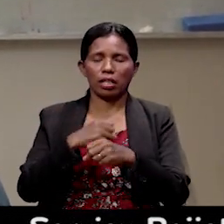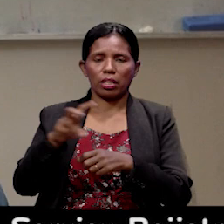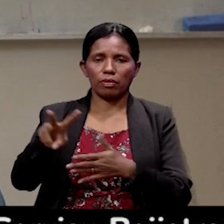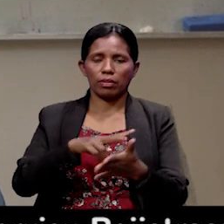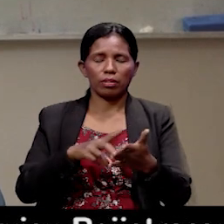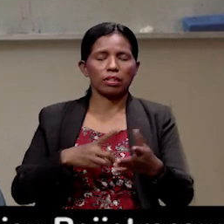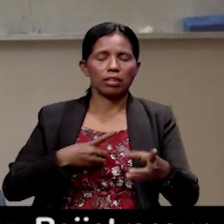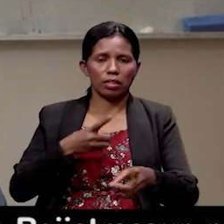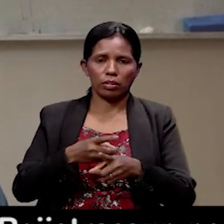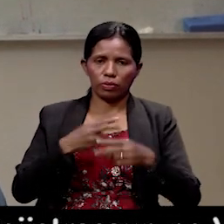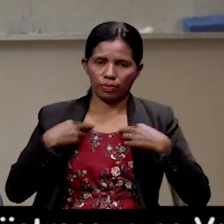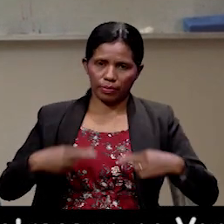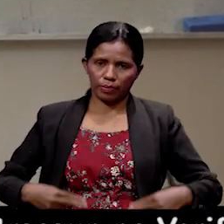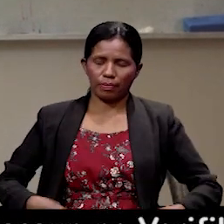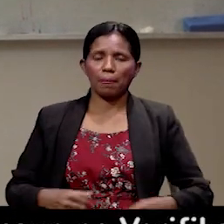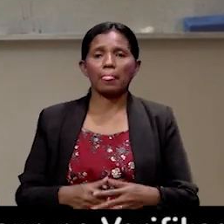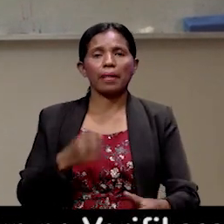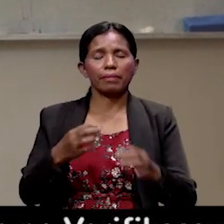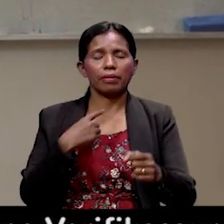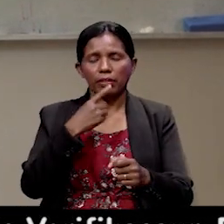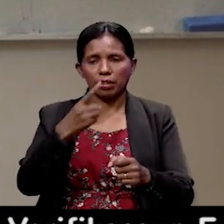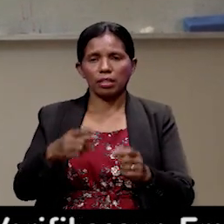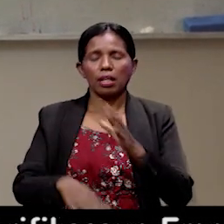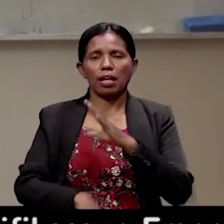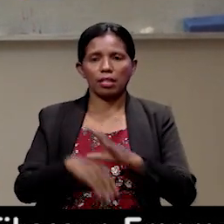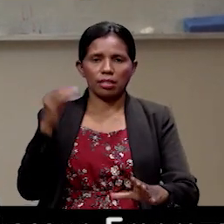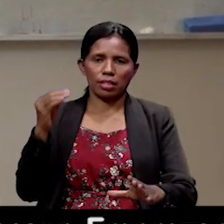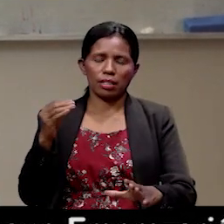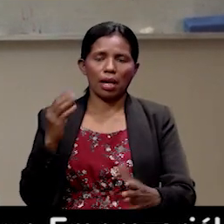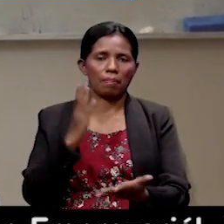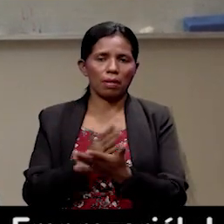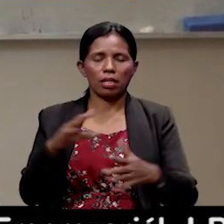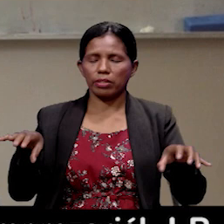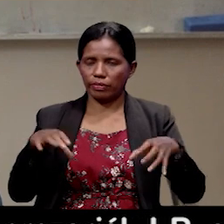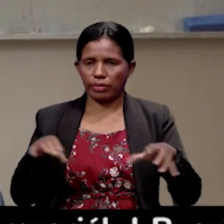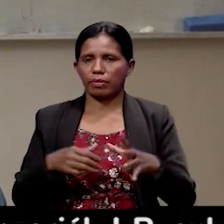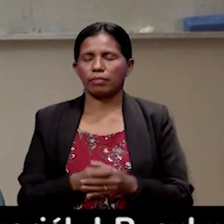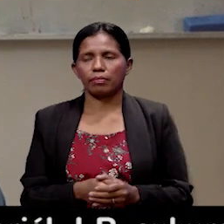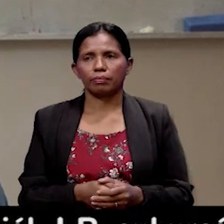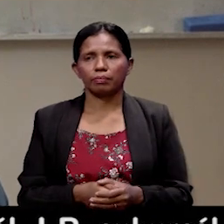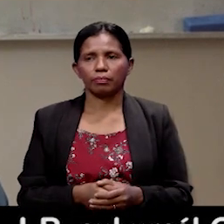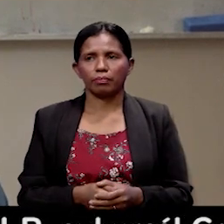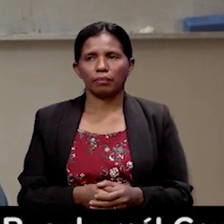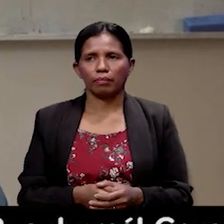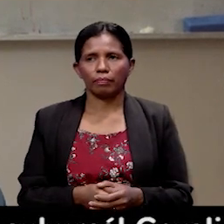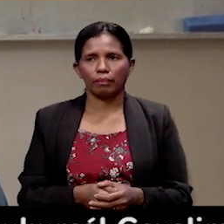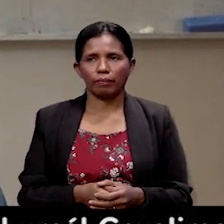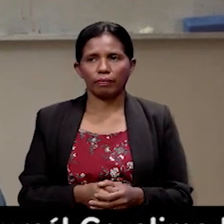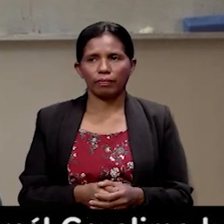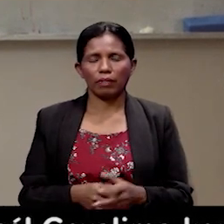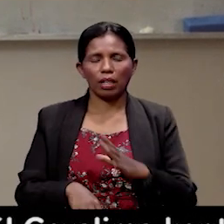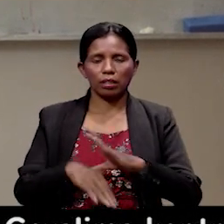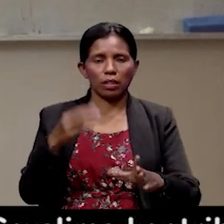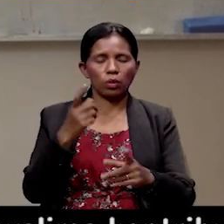direitos humanos. Agora se temitan ida dan hasai. Sa temitan ida dan hasai hus